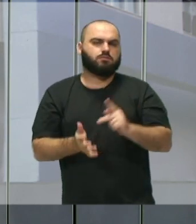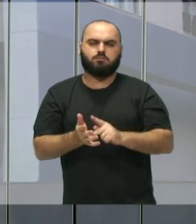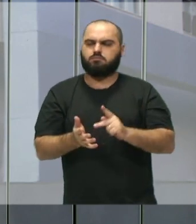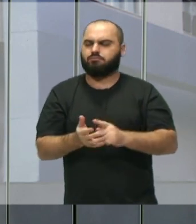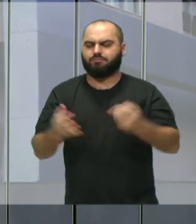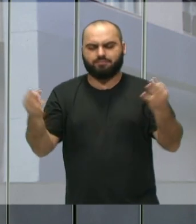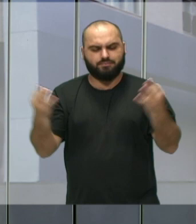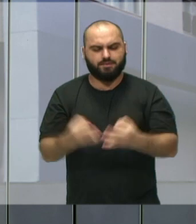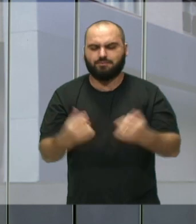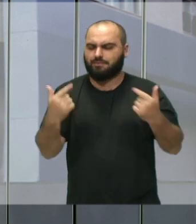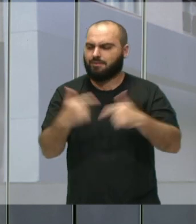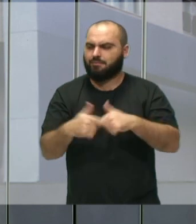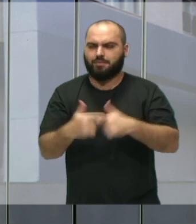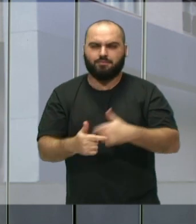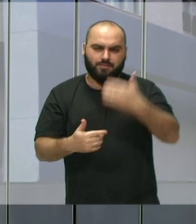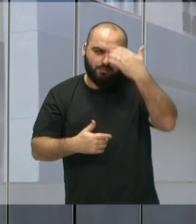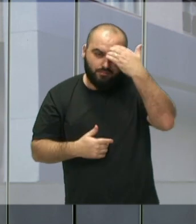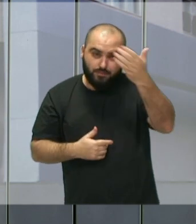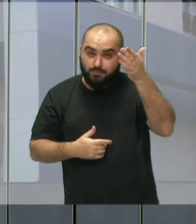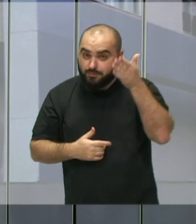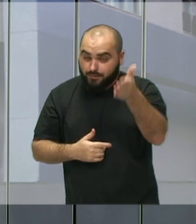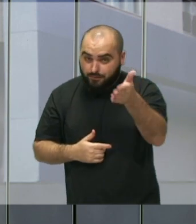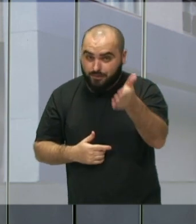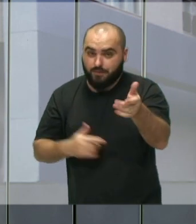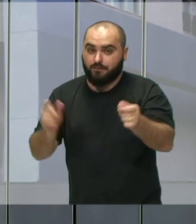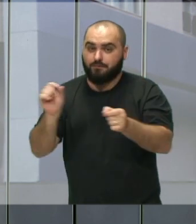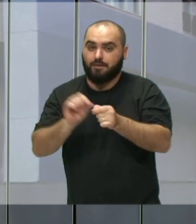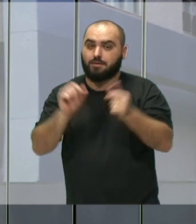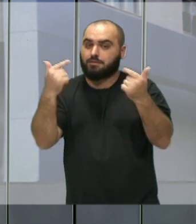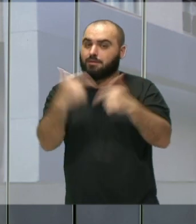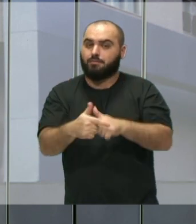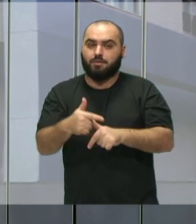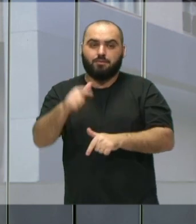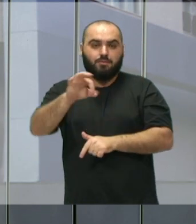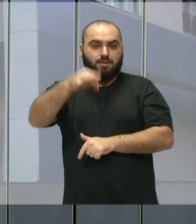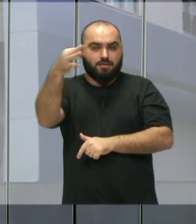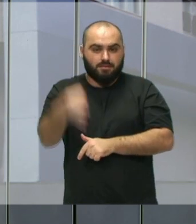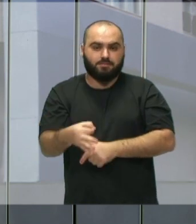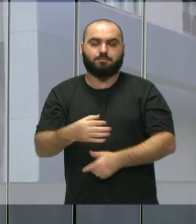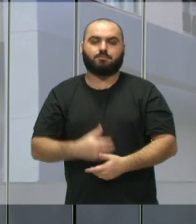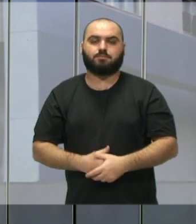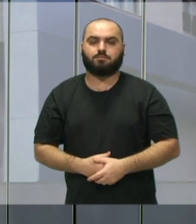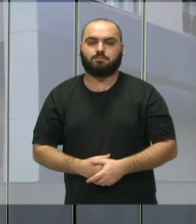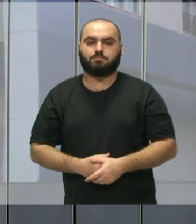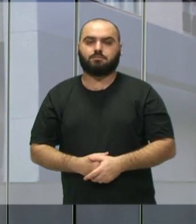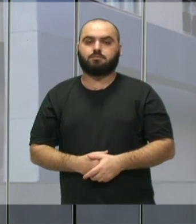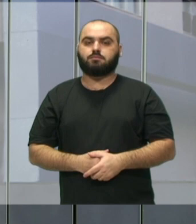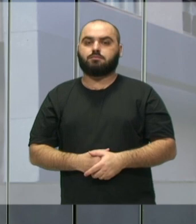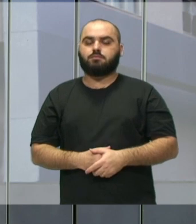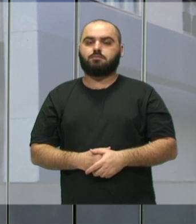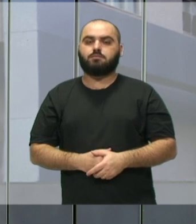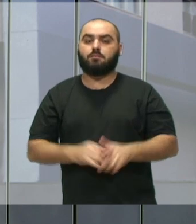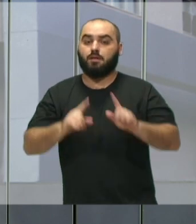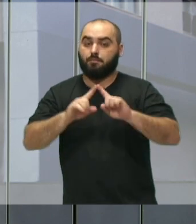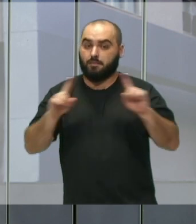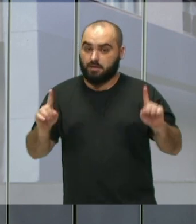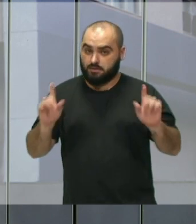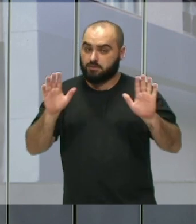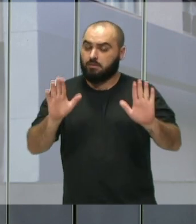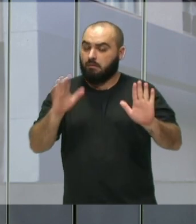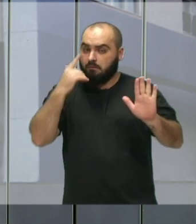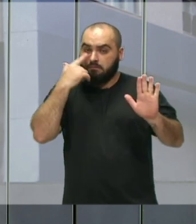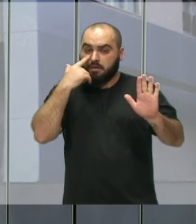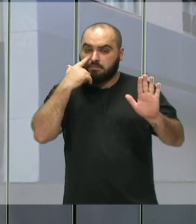lixo, os resíduos. Muito obrigado a vocês que fazem esse excelente trabalho, viu, pessoal? Mas o que nós estamos trazendo